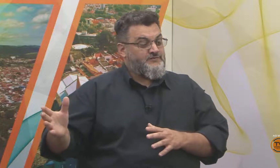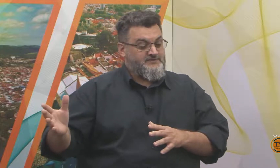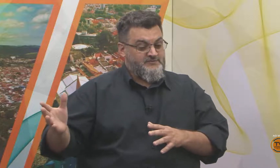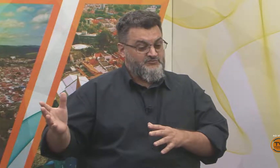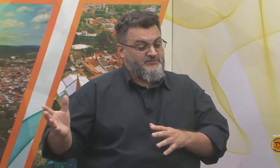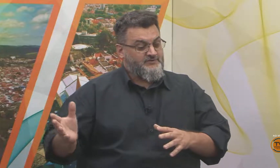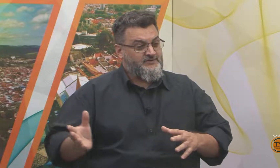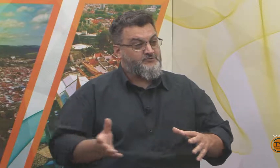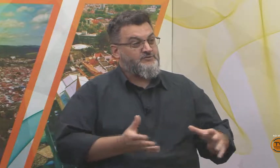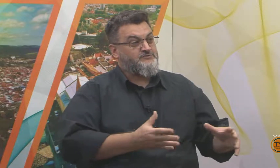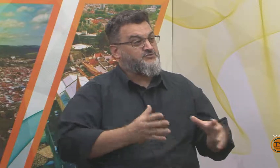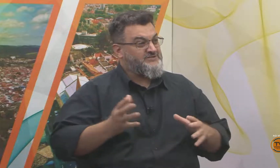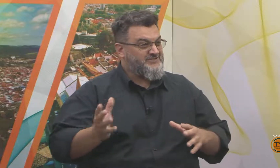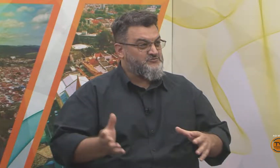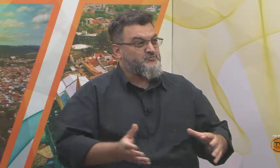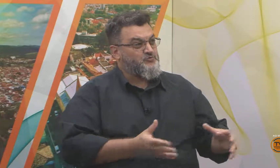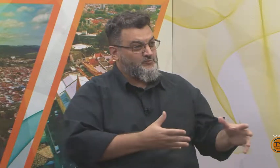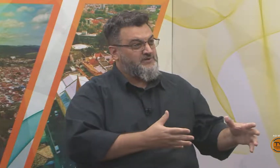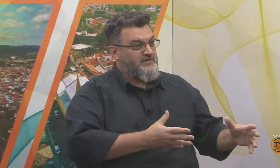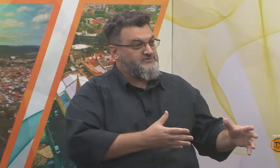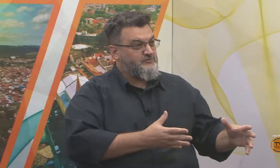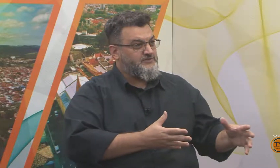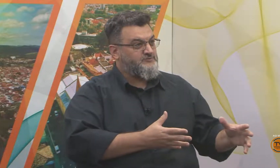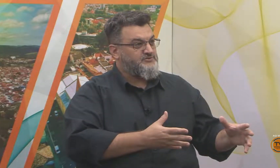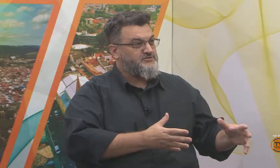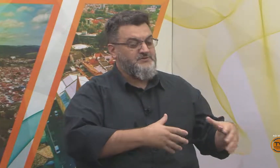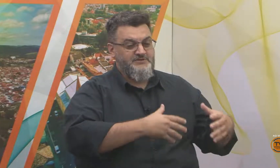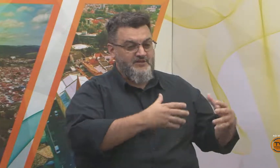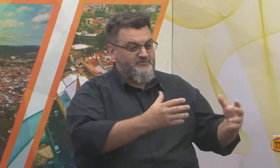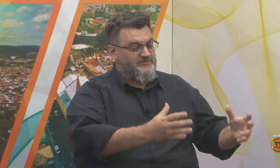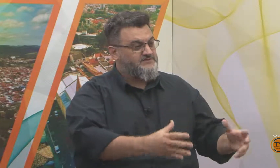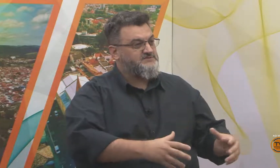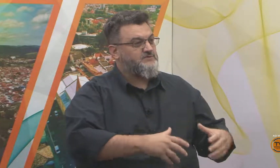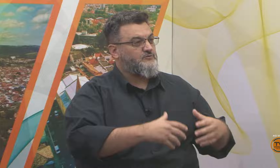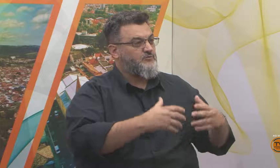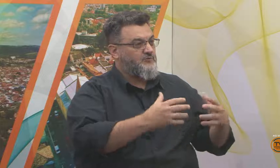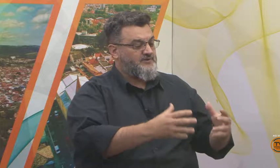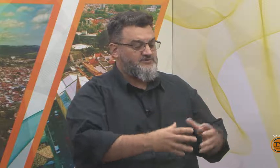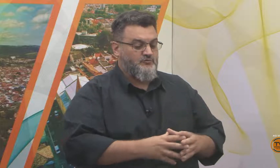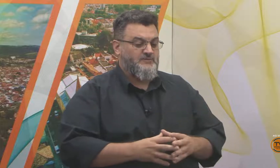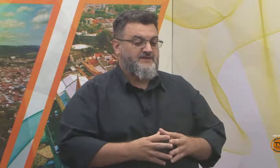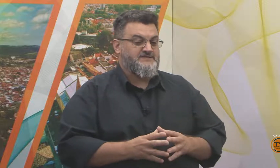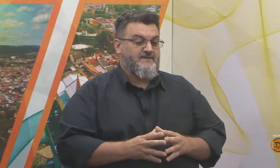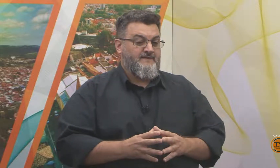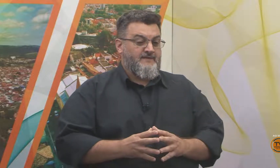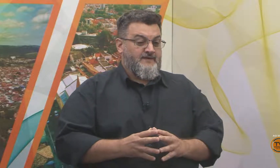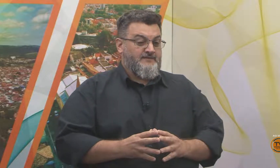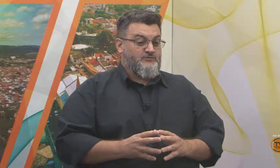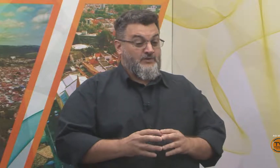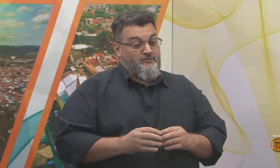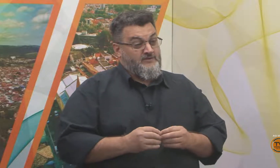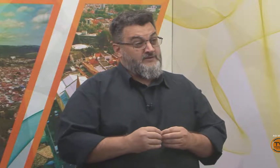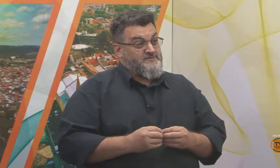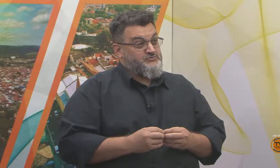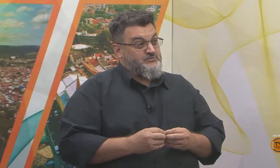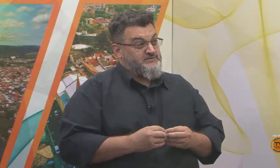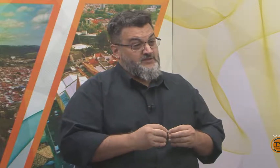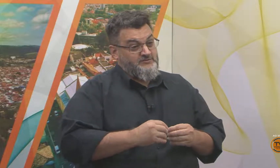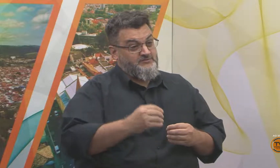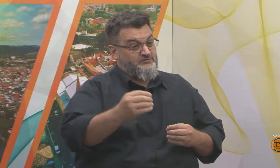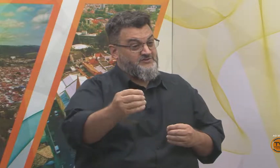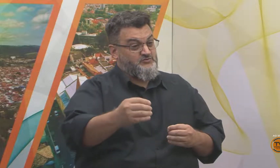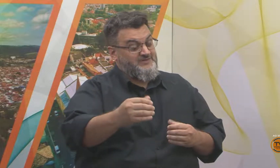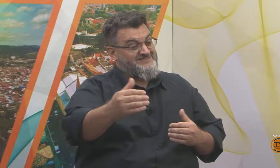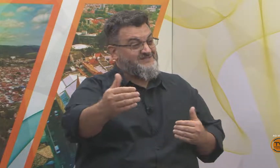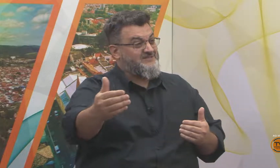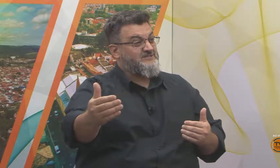nós estamos retornando de 2 anos muito complicados, decorrente do processo pandêmico, das crises econômicas e tudo mais, é natural que as pessoas tenham,